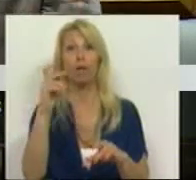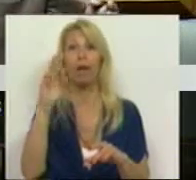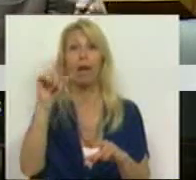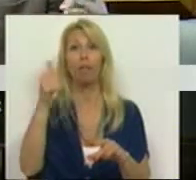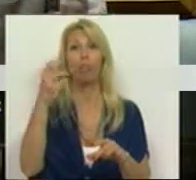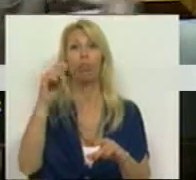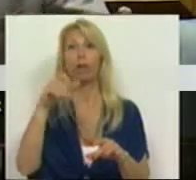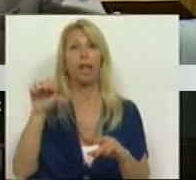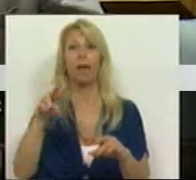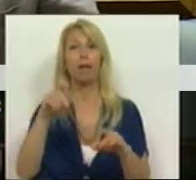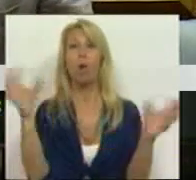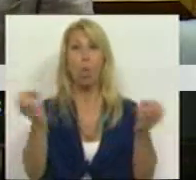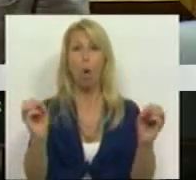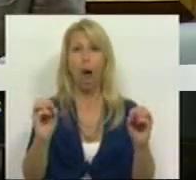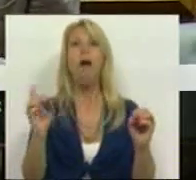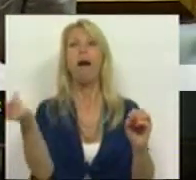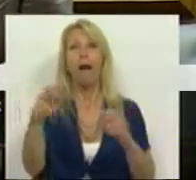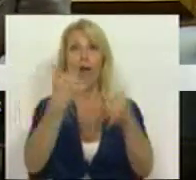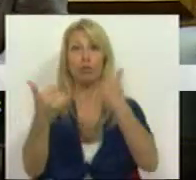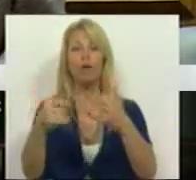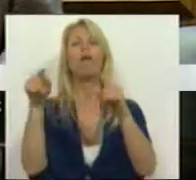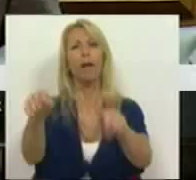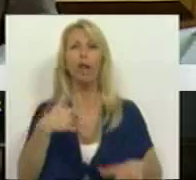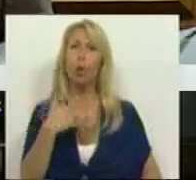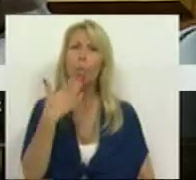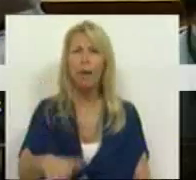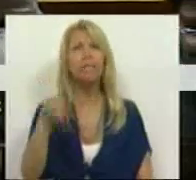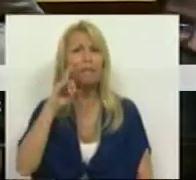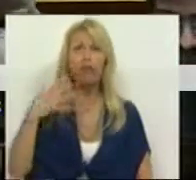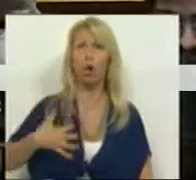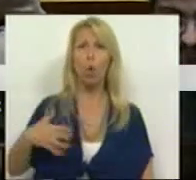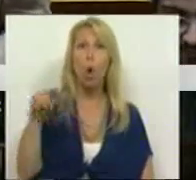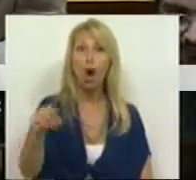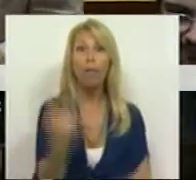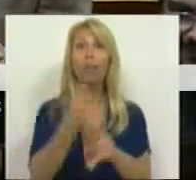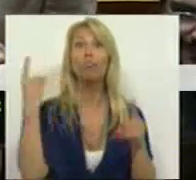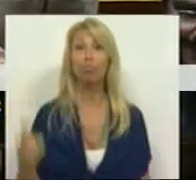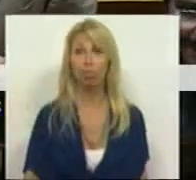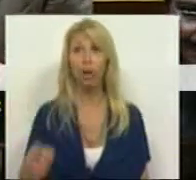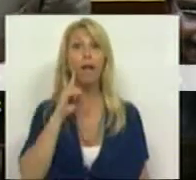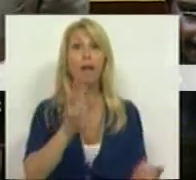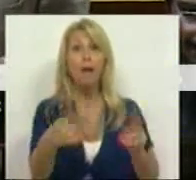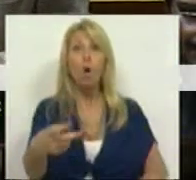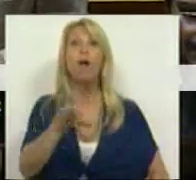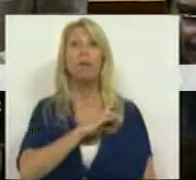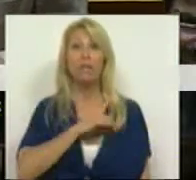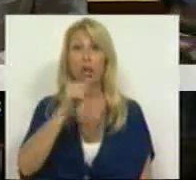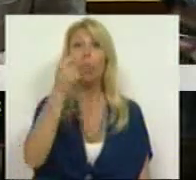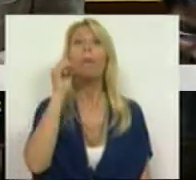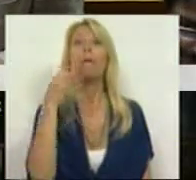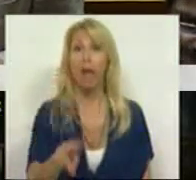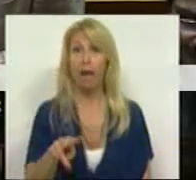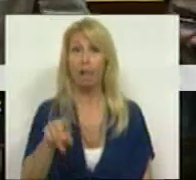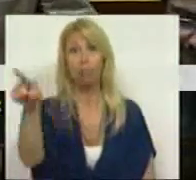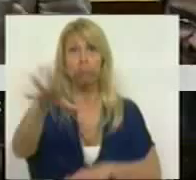Presidente, eu peço então que lhe defenda a honra, porque essa privatização do BPN, feita por ela, transformou